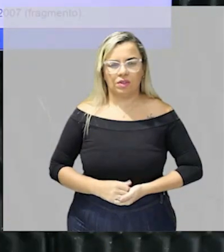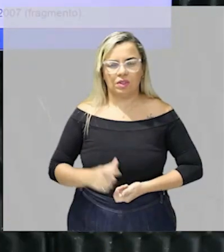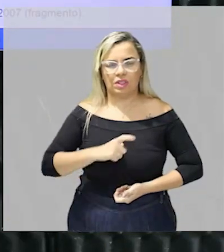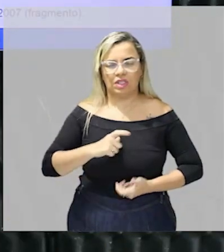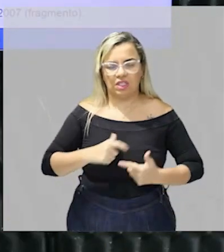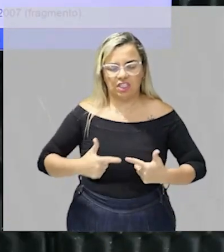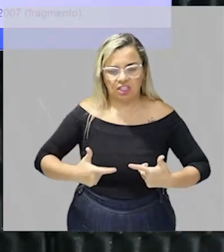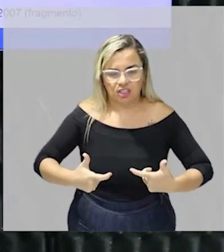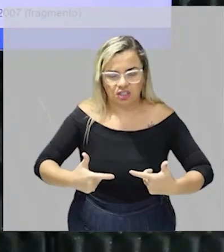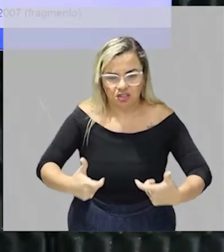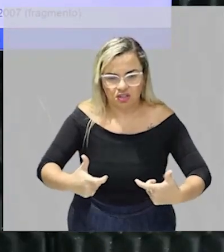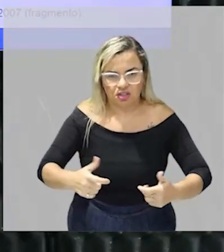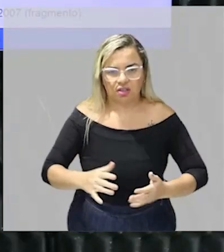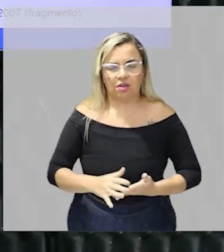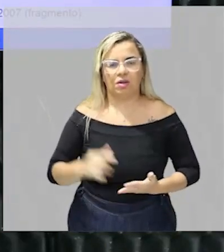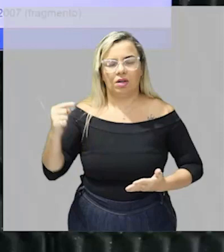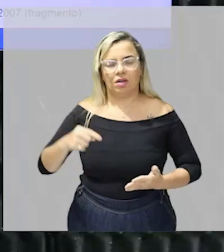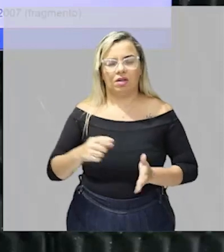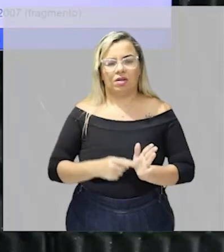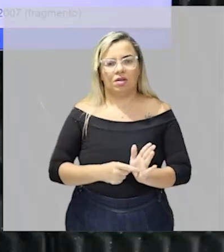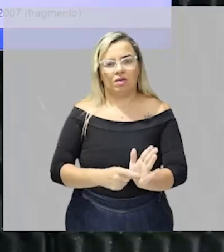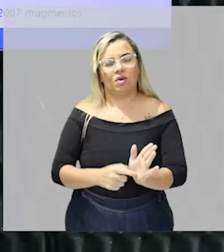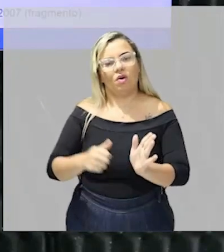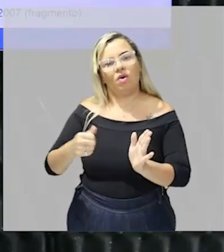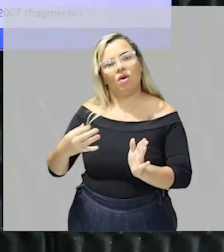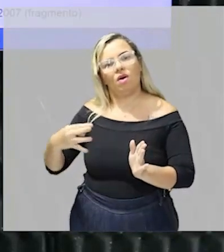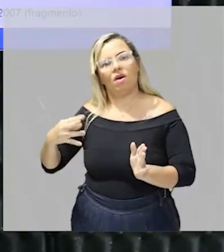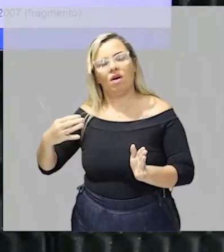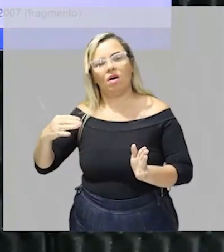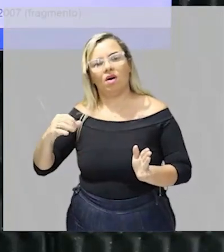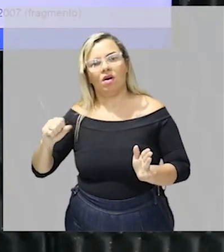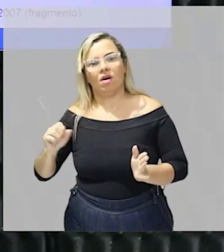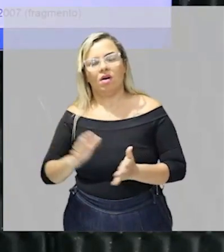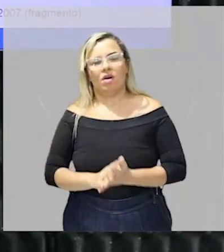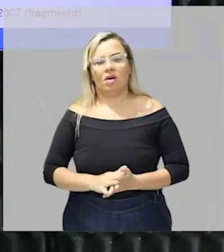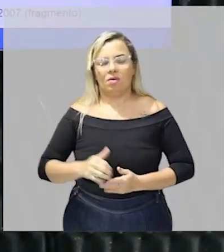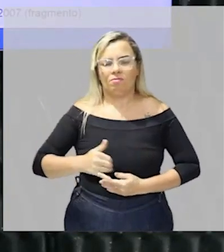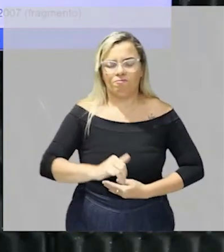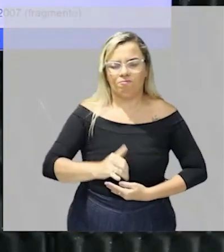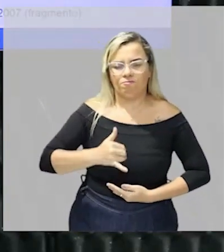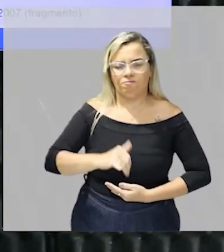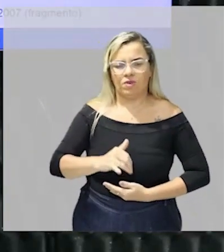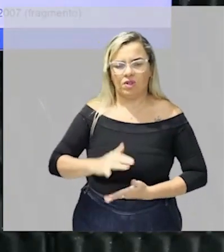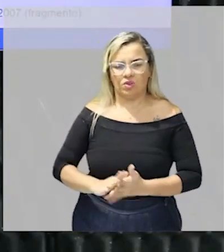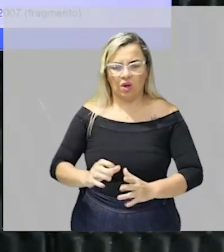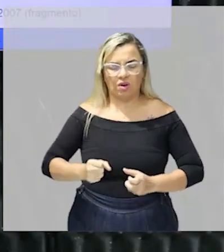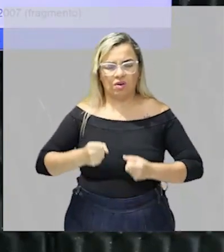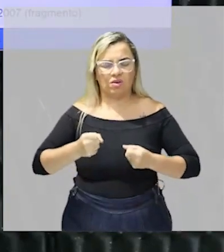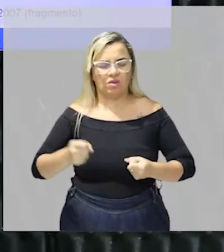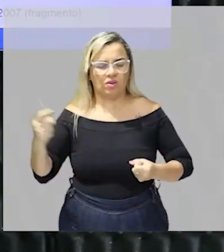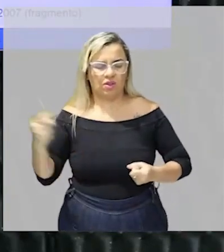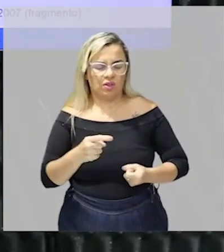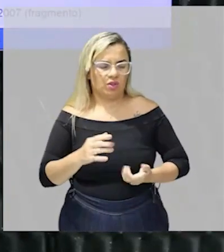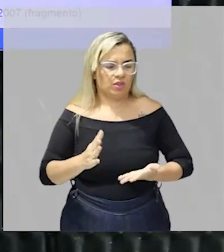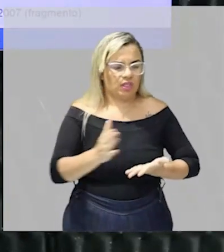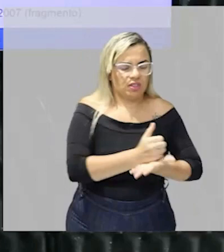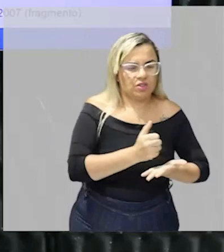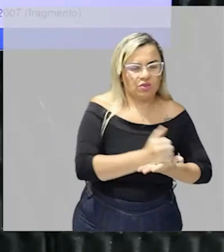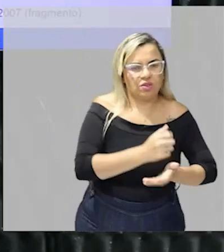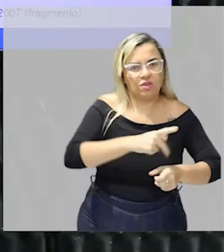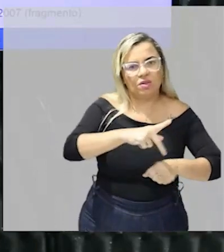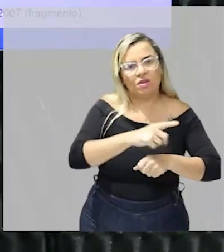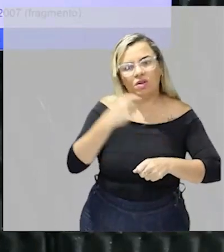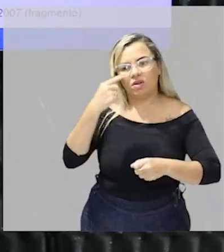guerra. Aqui você mostra que os astecas estão narrando a sua resistência aos conquistadores